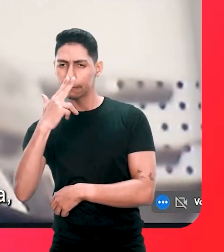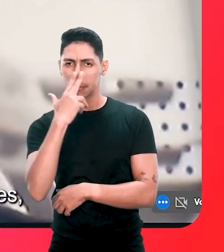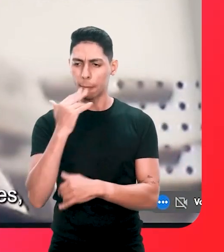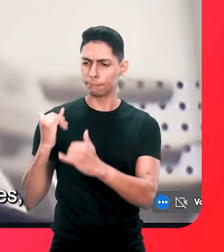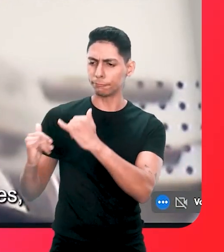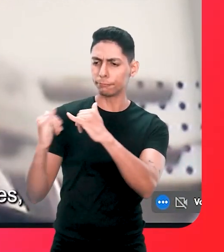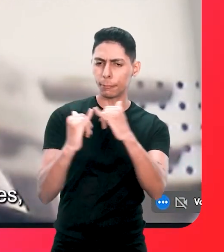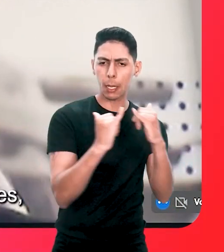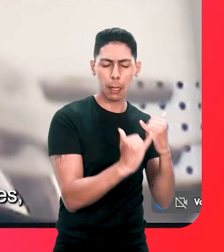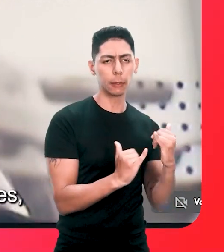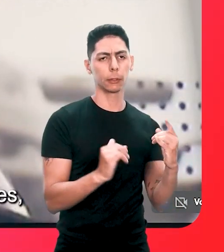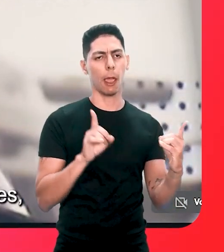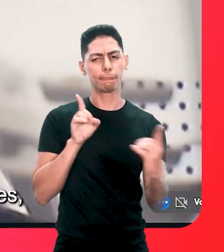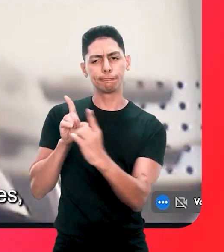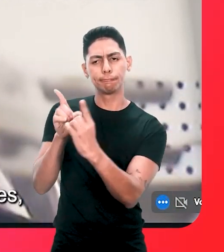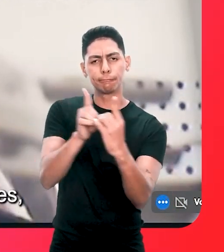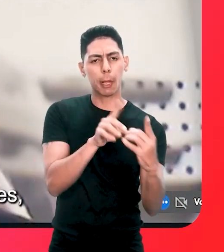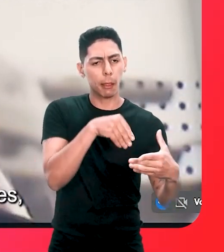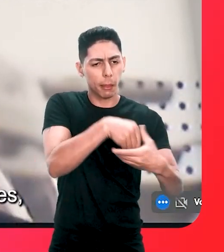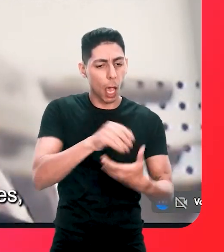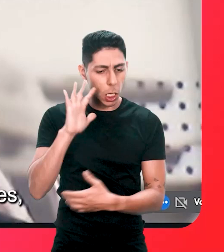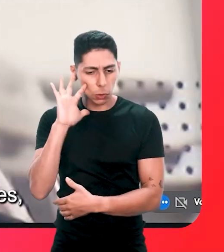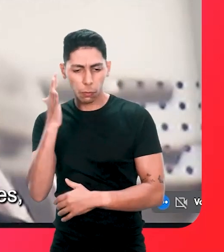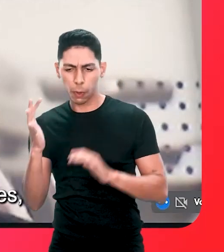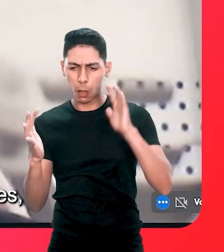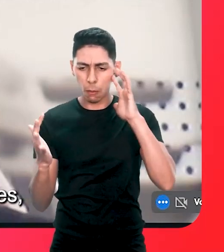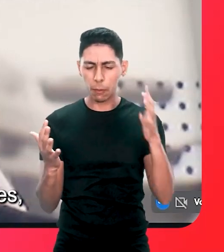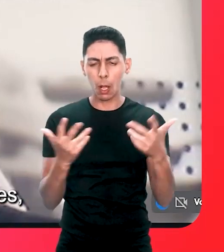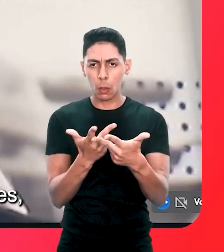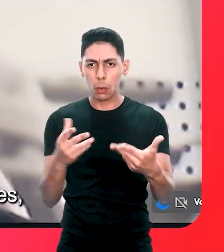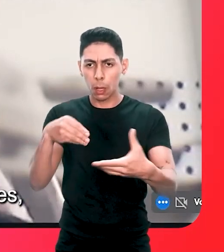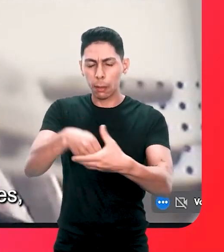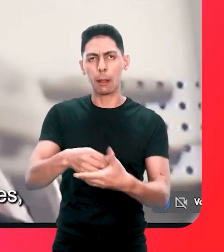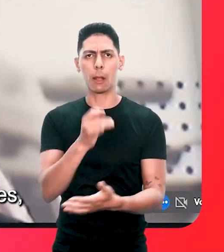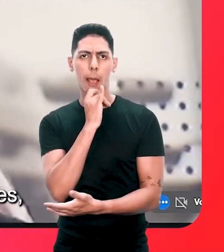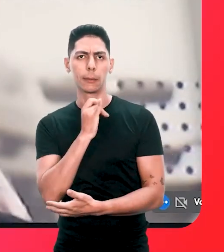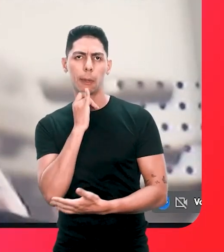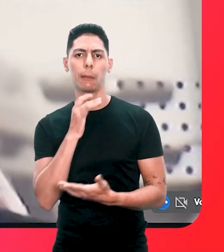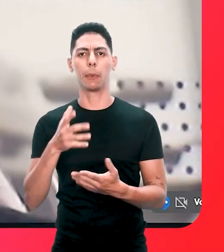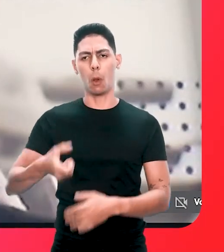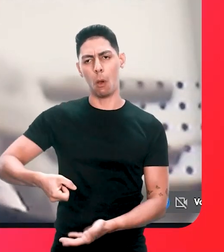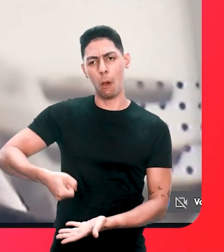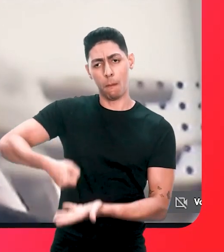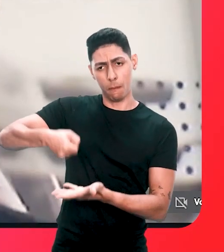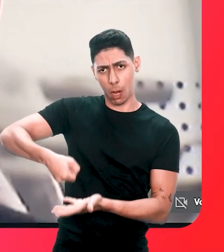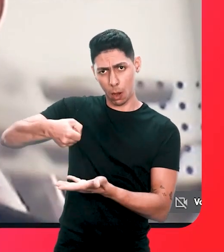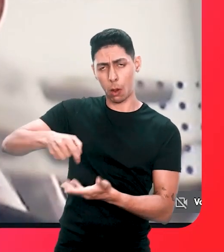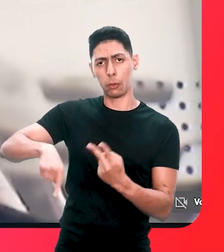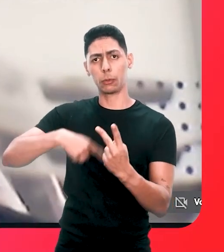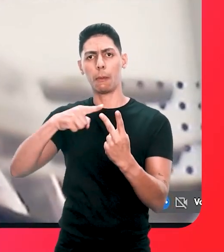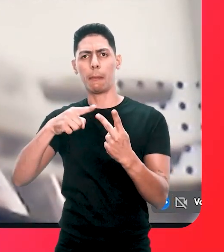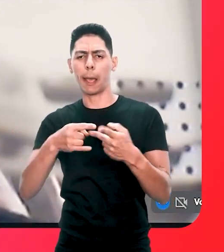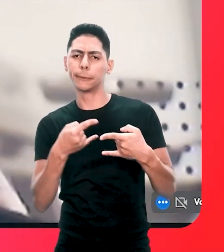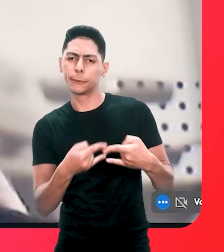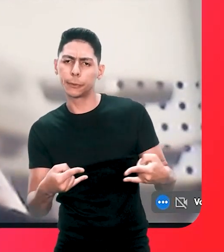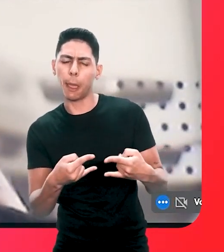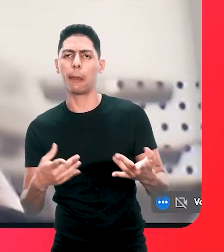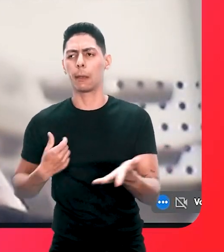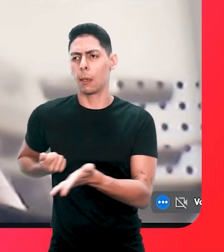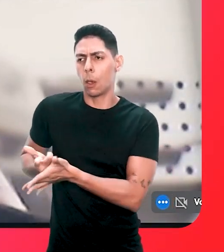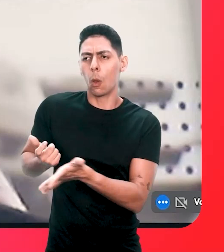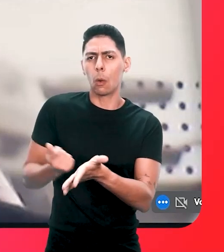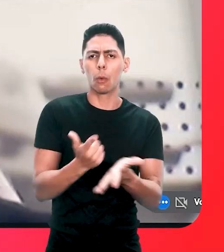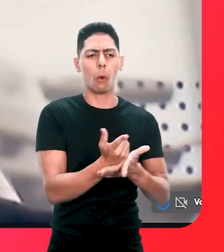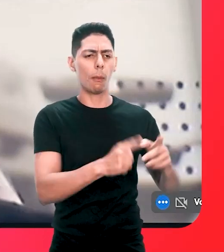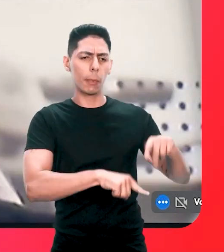a agência, daí envolvia essa compensação de cheques, malote, compras de materiais